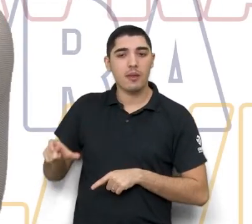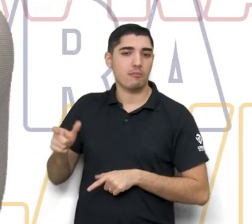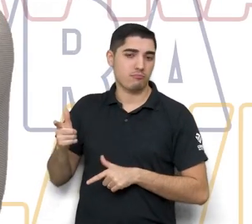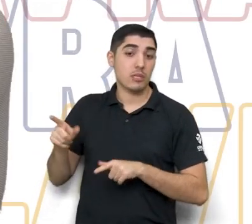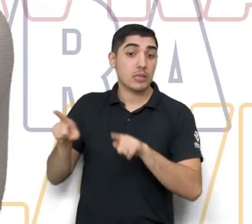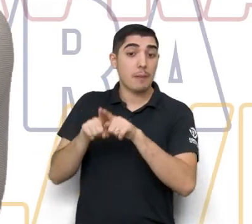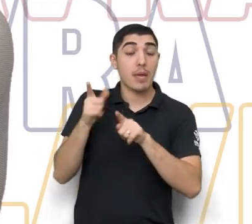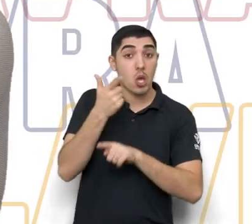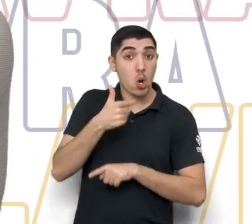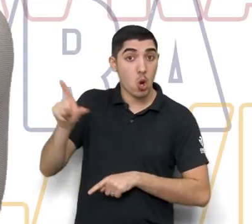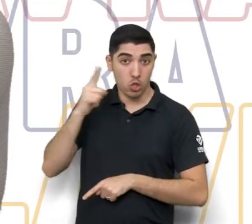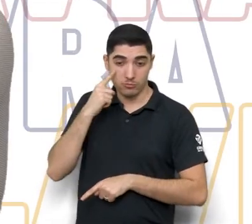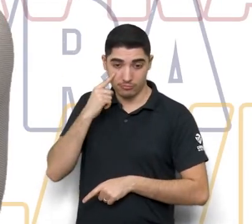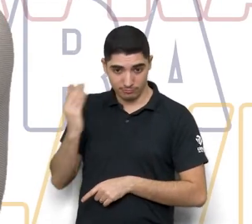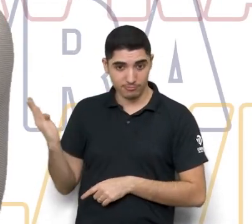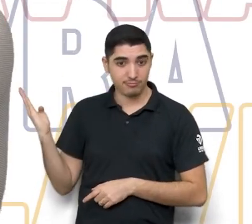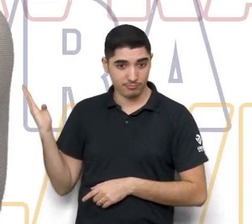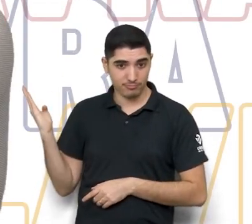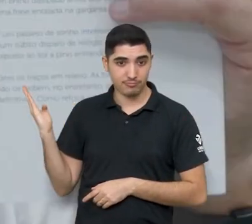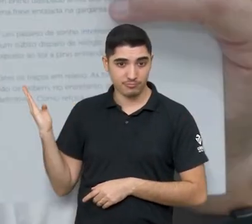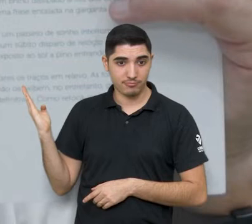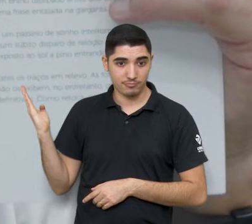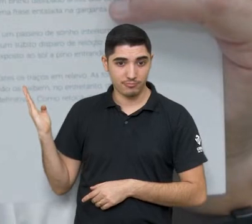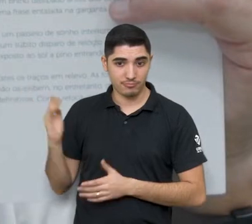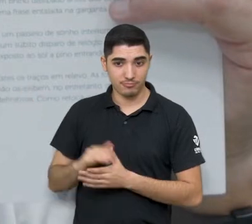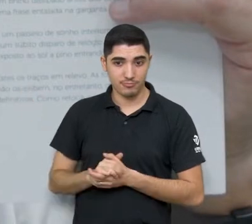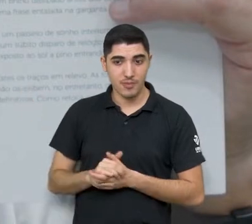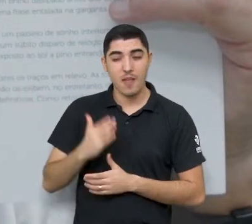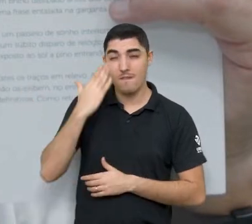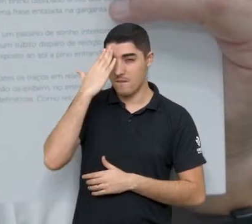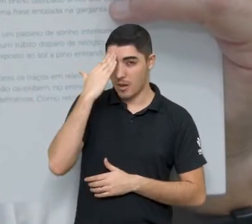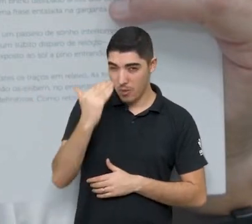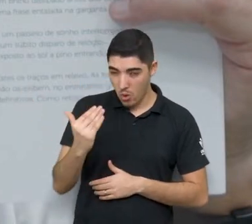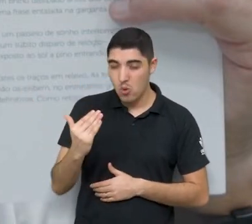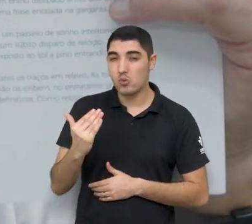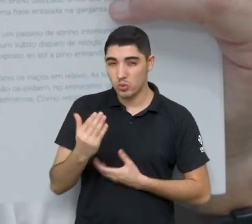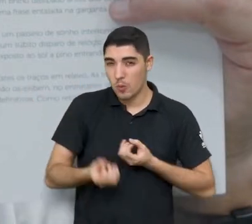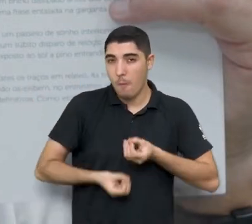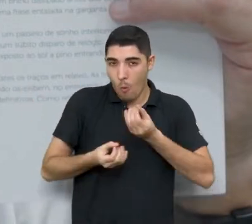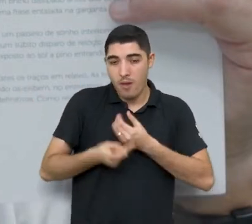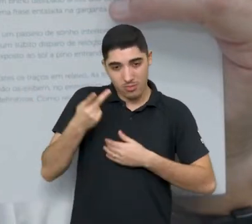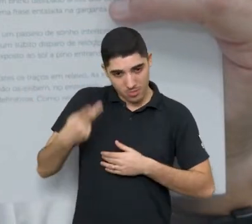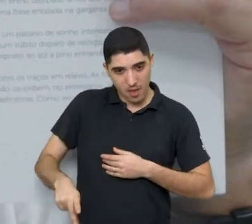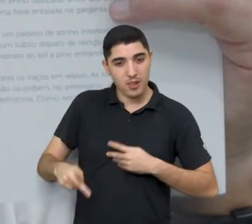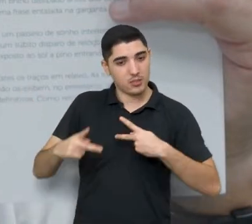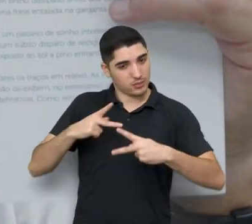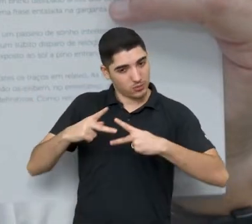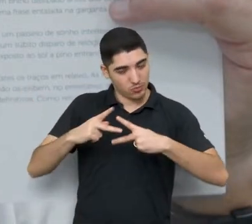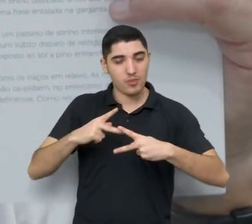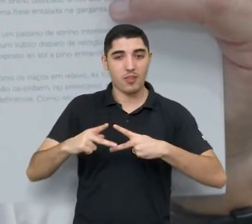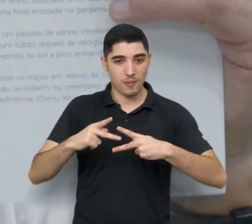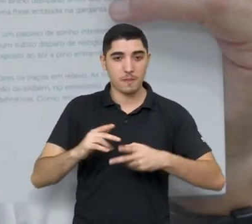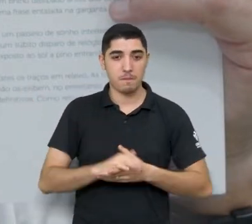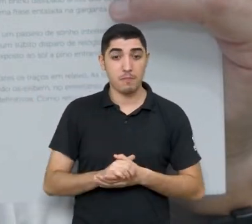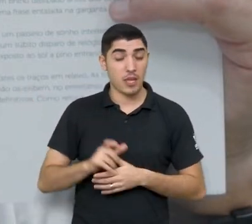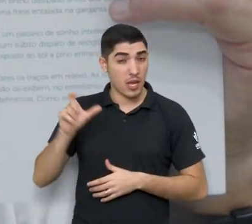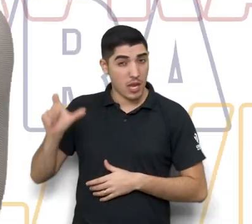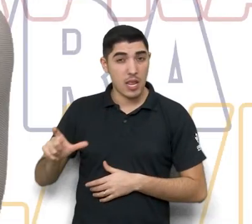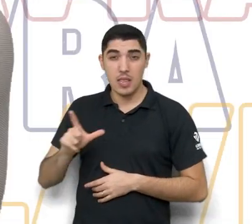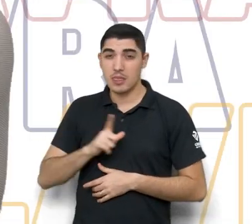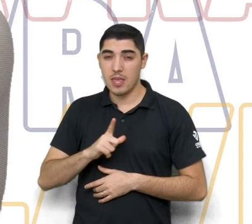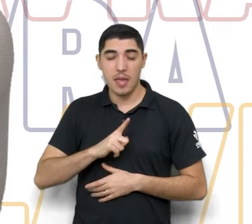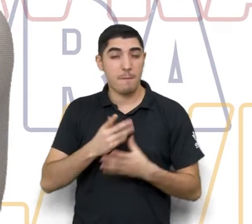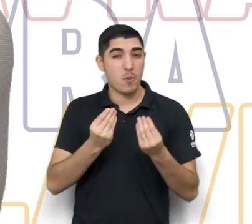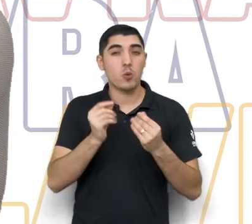Carvalho, Oney Borges, outro grande poeta também de São José dos Campos, ele tinha